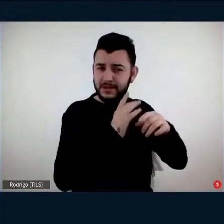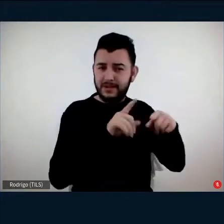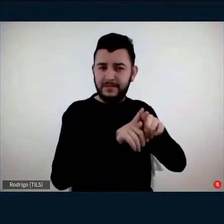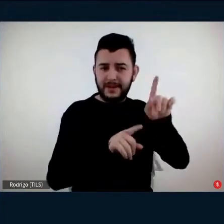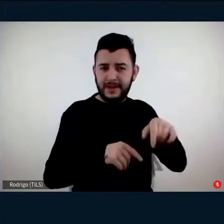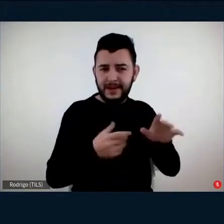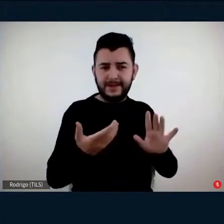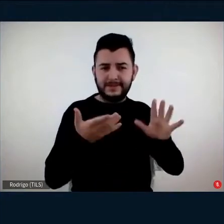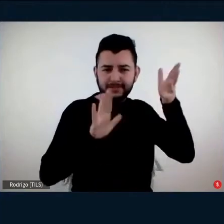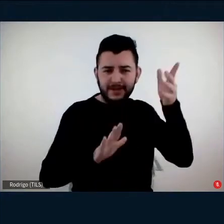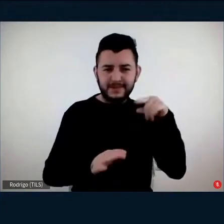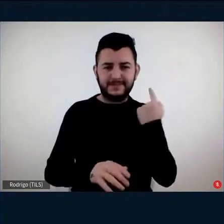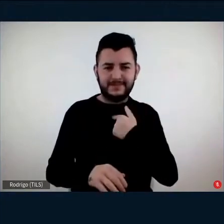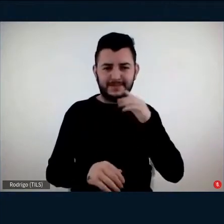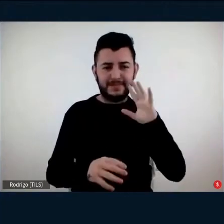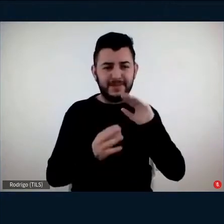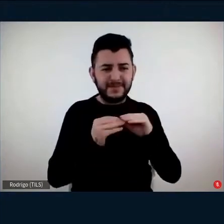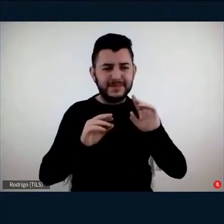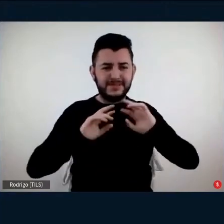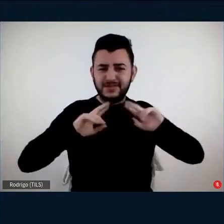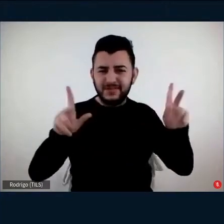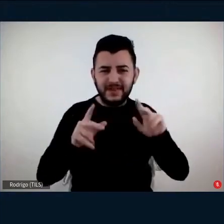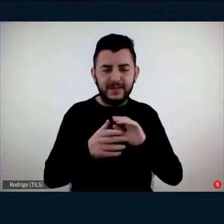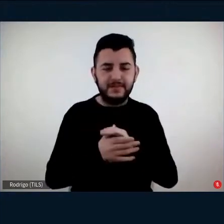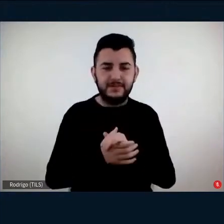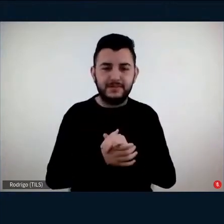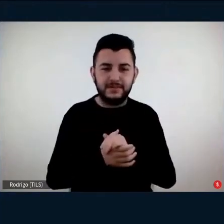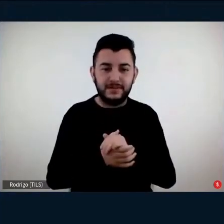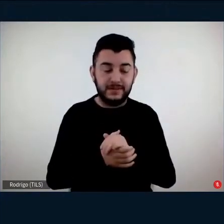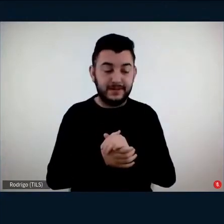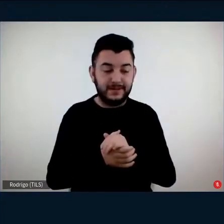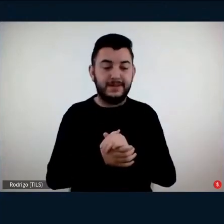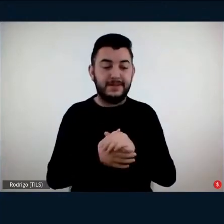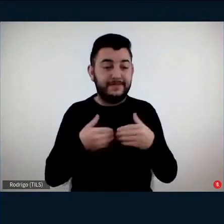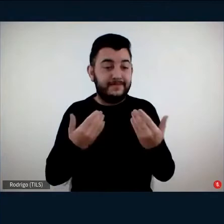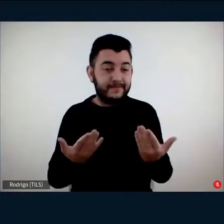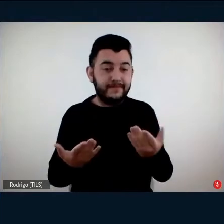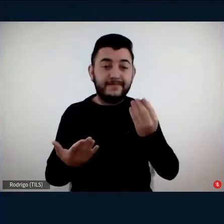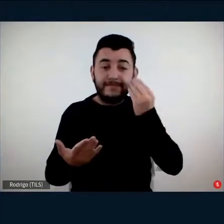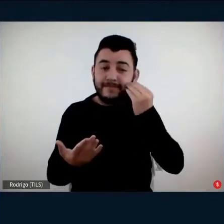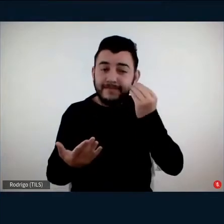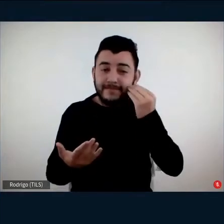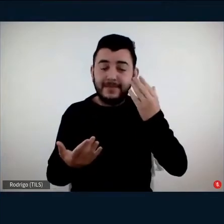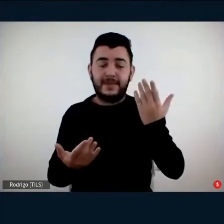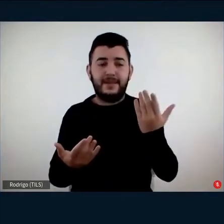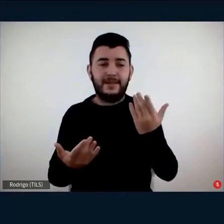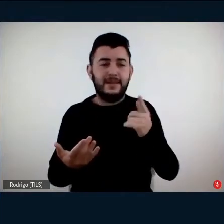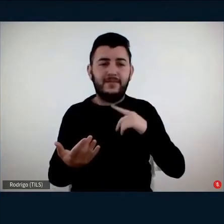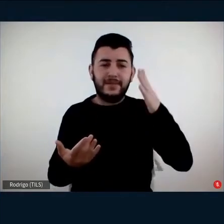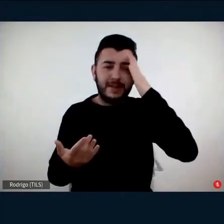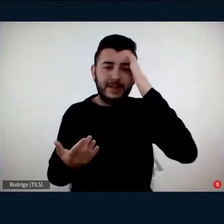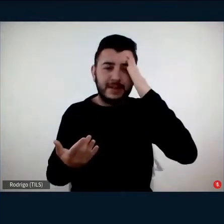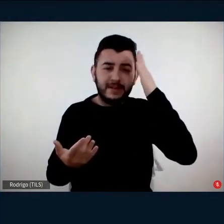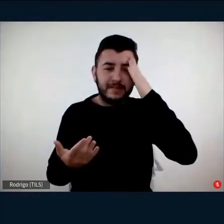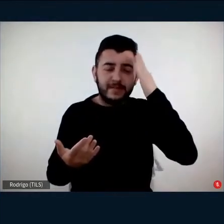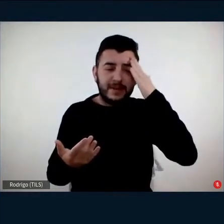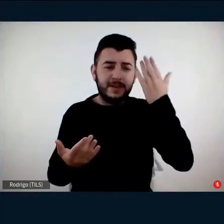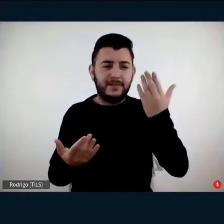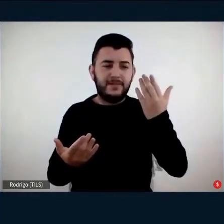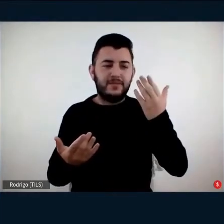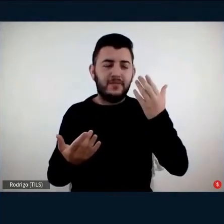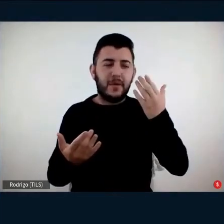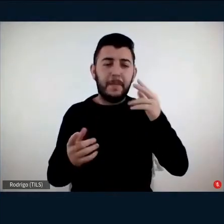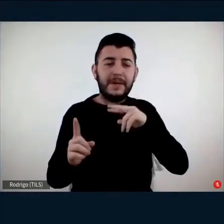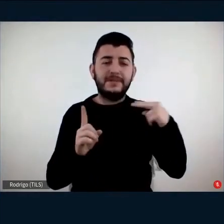muito distintas umas das outras. Será que a gente não ganharia mais em entender melhor, né, a partir de uma perspectiva, eu, por